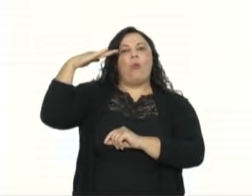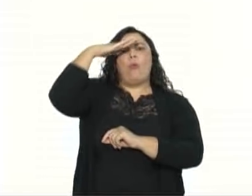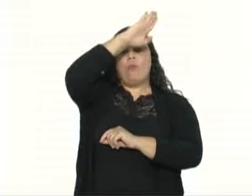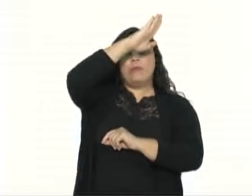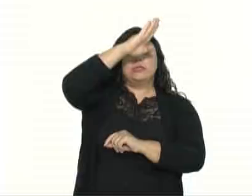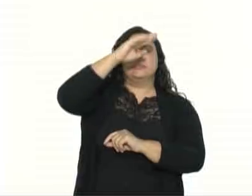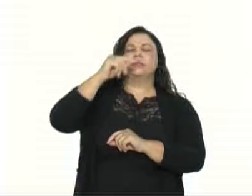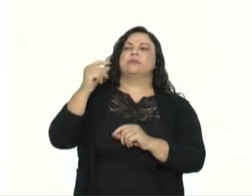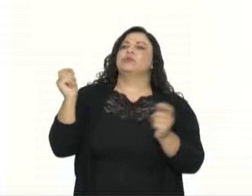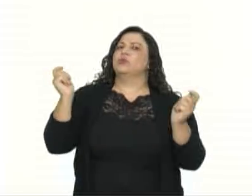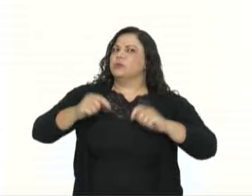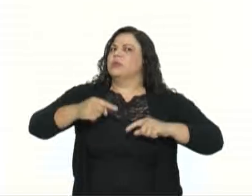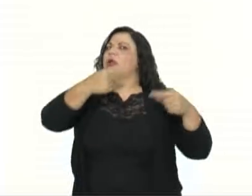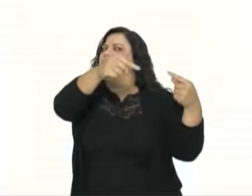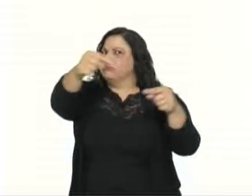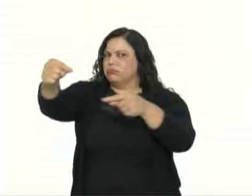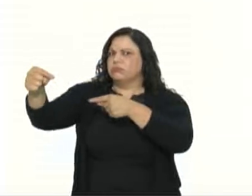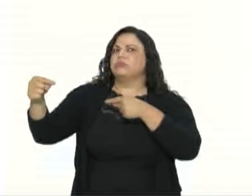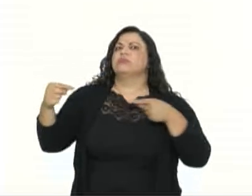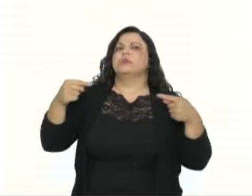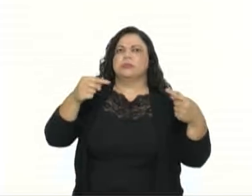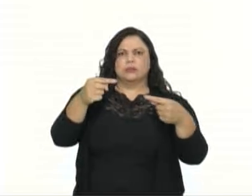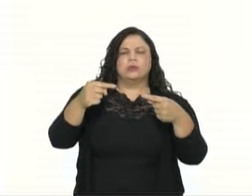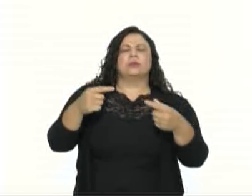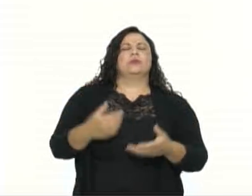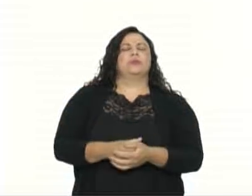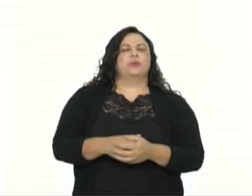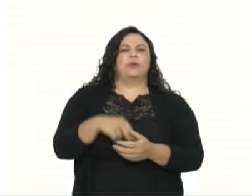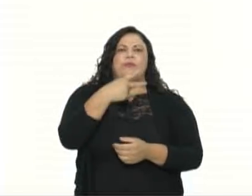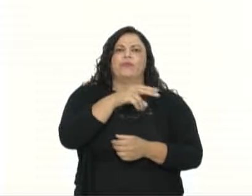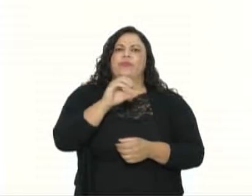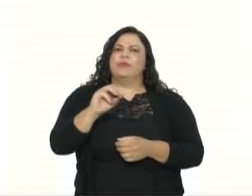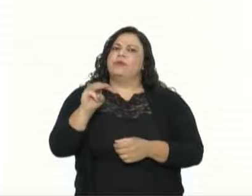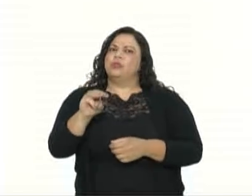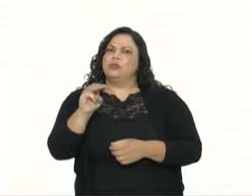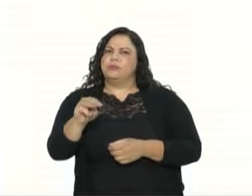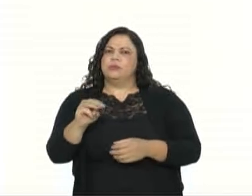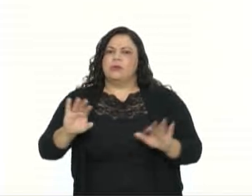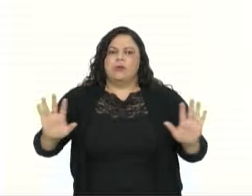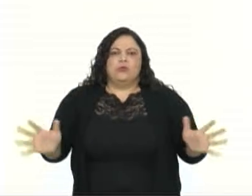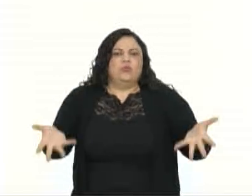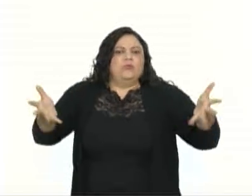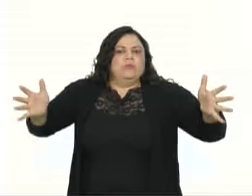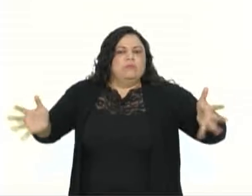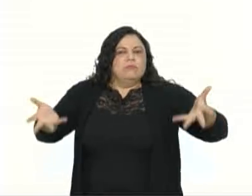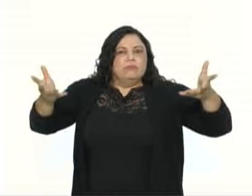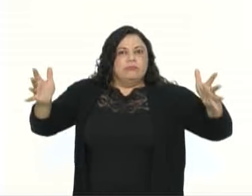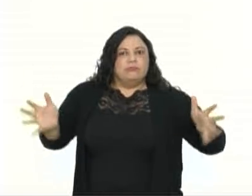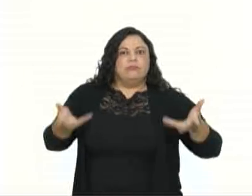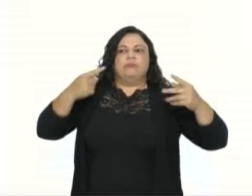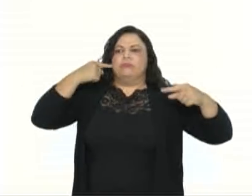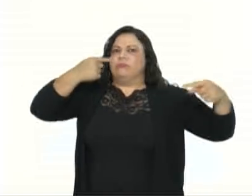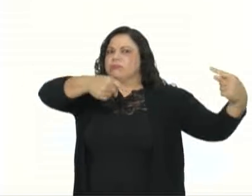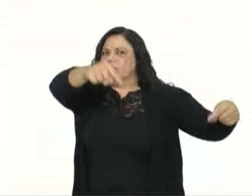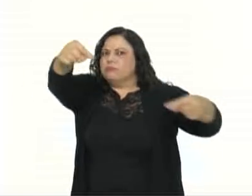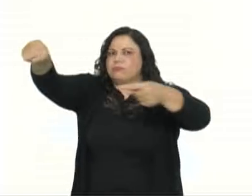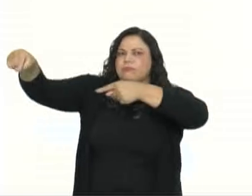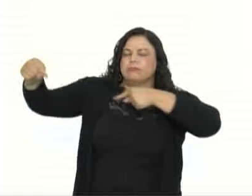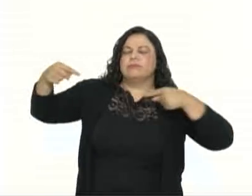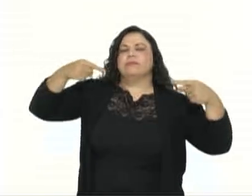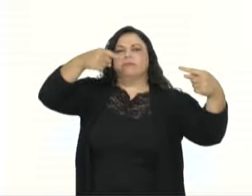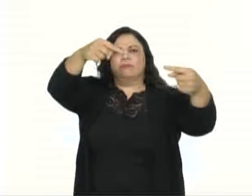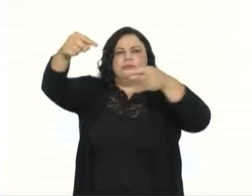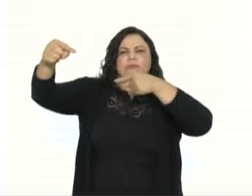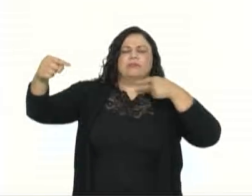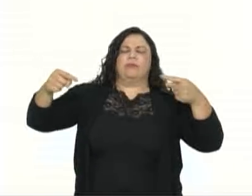metal, participou do debate. Em vídeo de 20 minutos, enalteceu as virtudes do nióbio, usado como elemento de liga em aços e em aplicações de